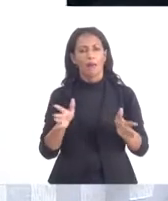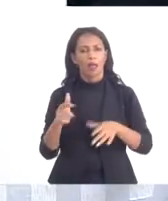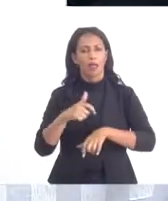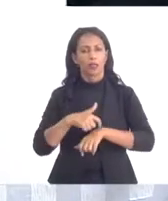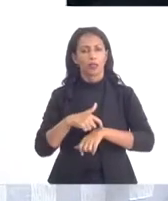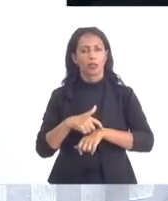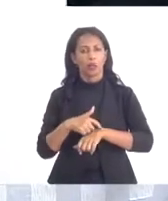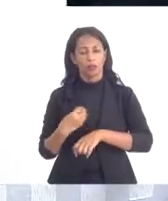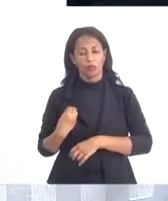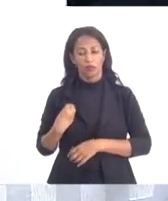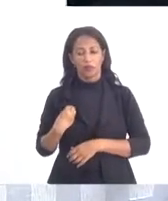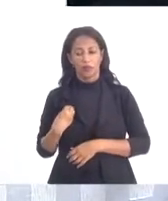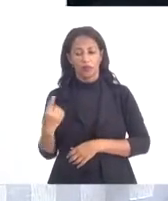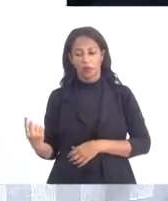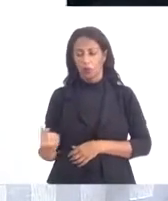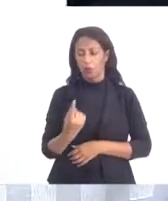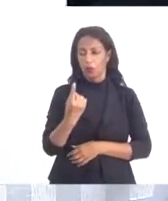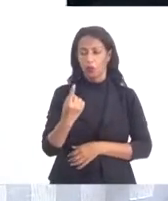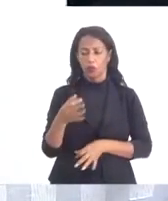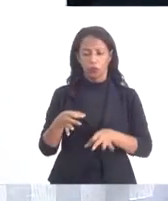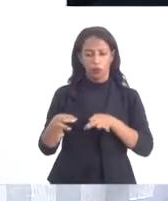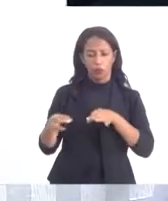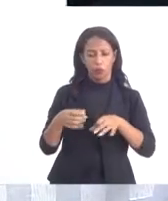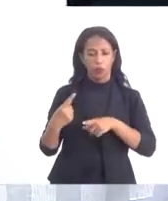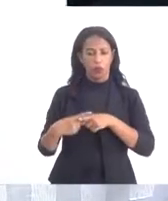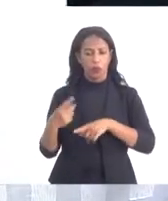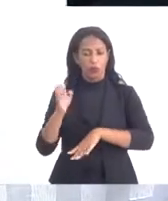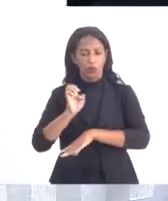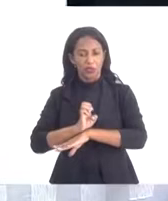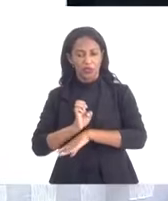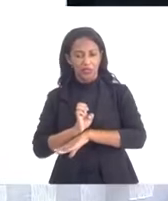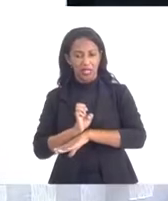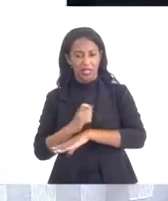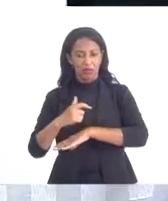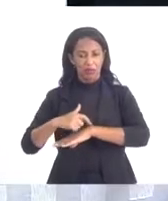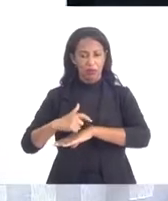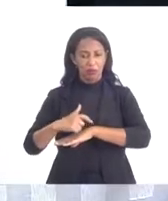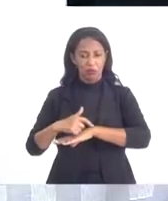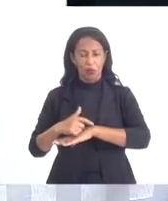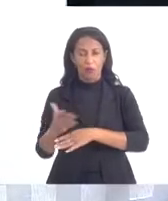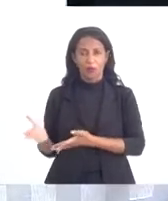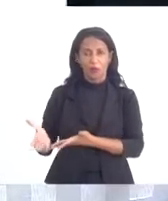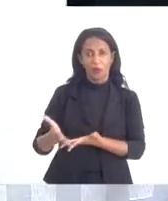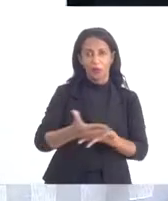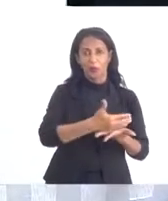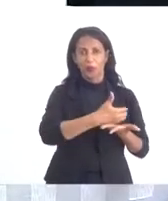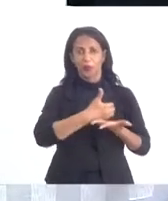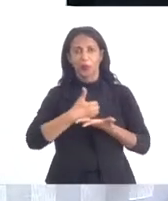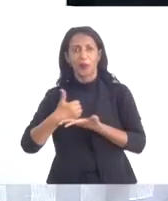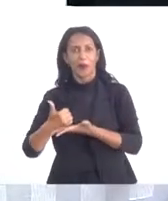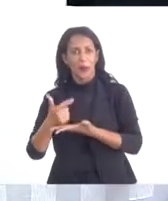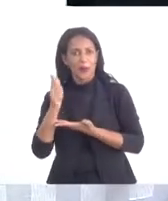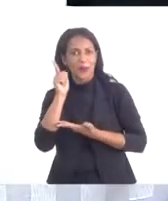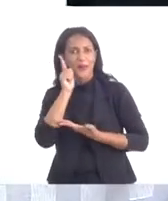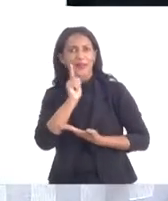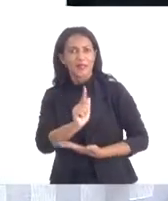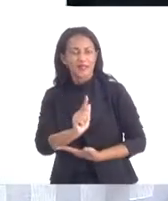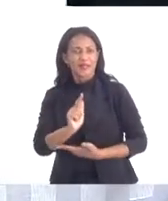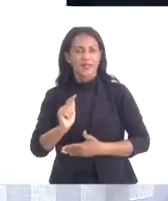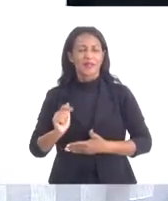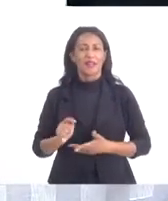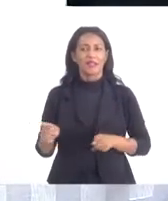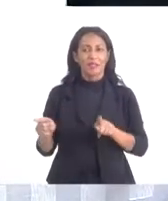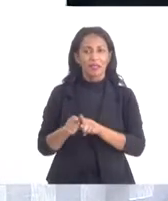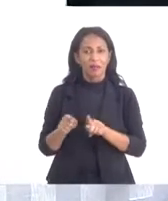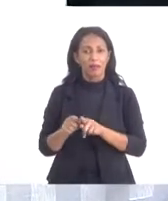Estado vive um momento único, porque o Estado está batendo recorde na arrecadação, muito também por conta de